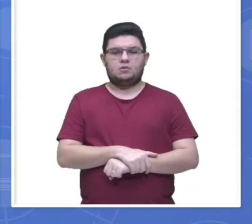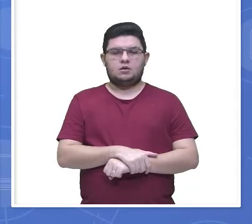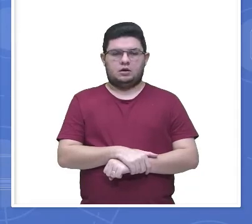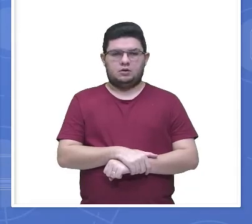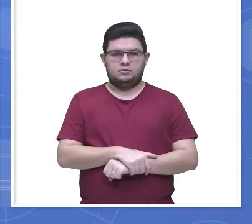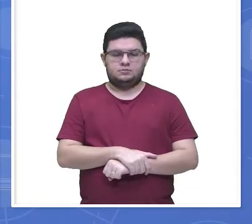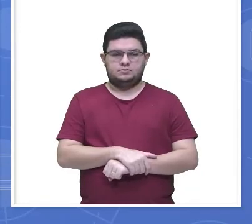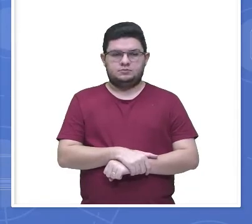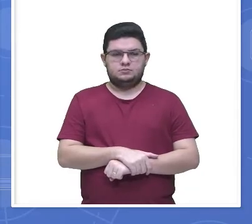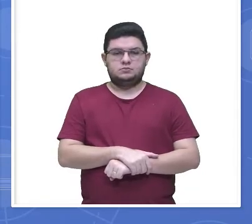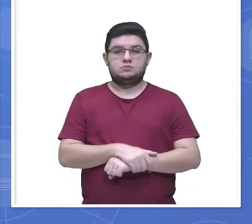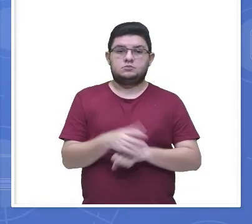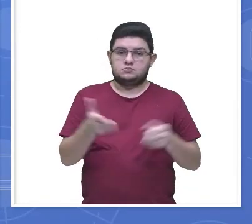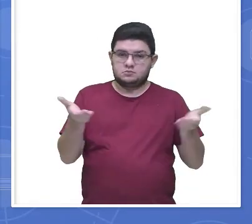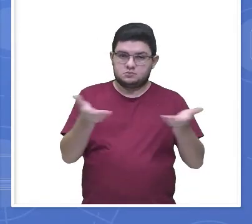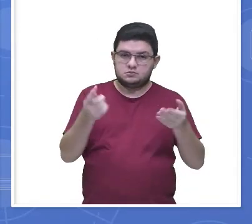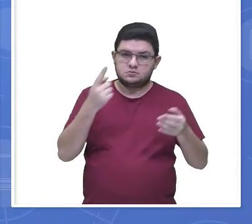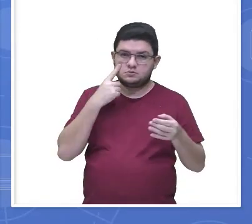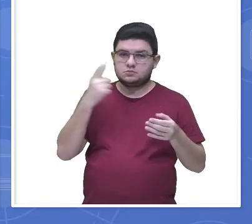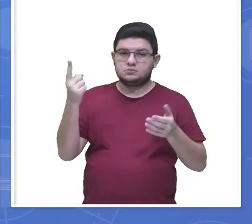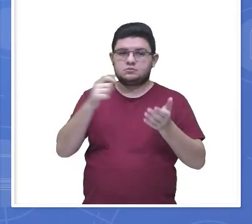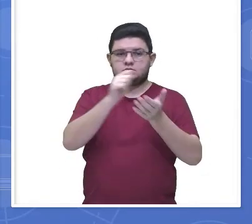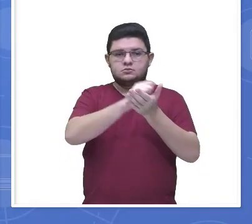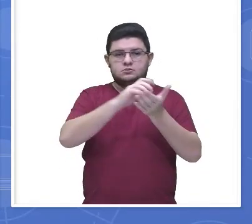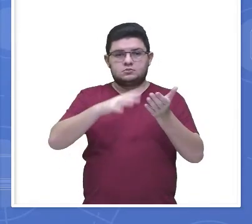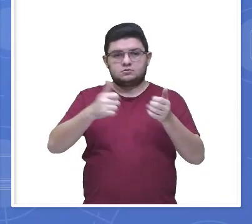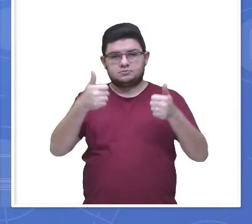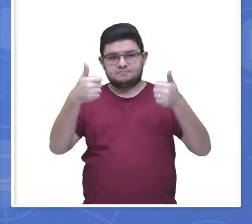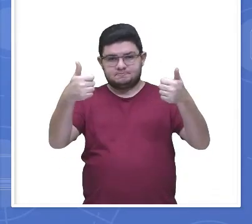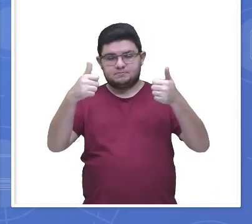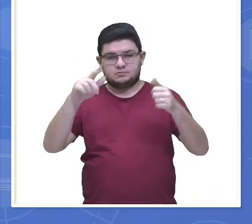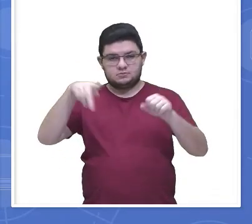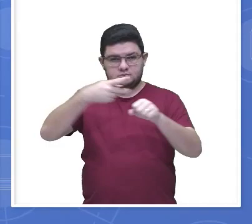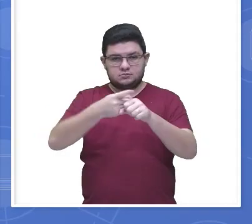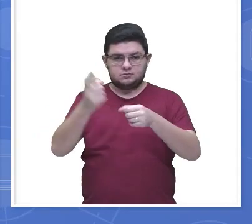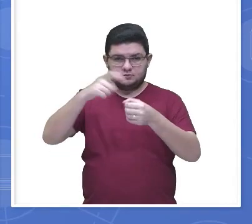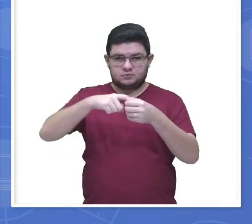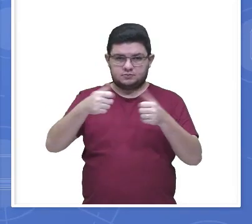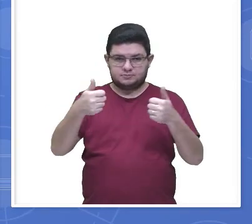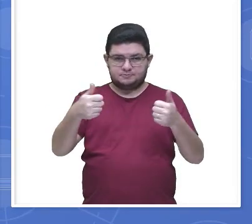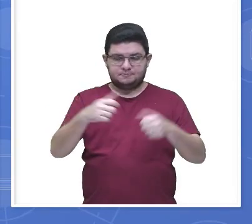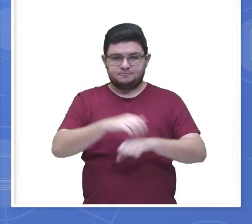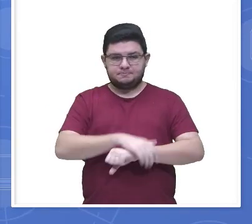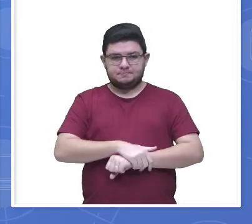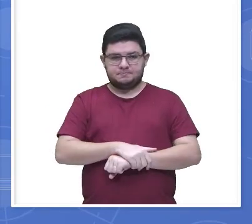Muito bem, então agora a gente tem as atividades. Boa atividade para vocês, daqui a pouquinho a gente retorna.